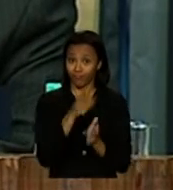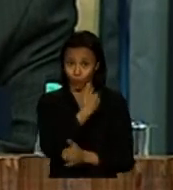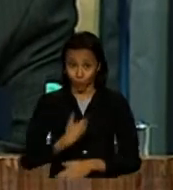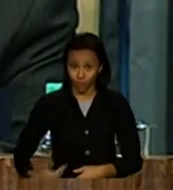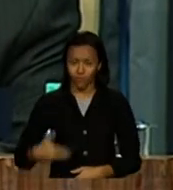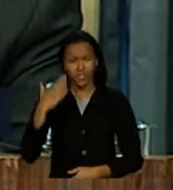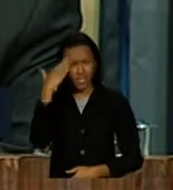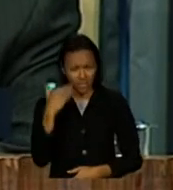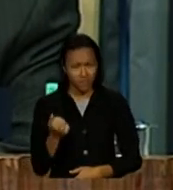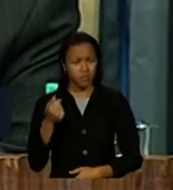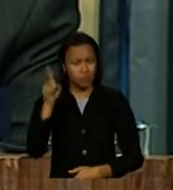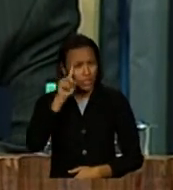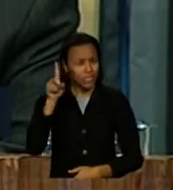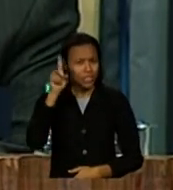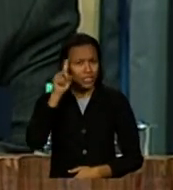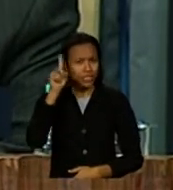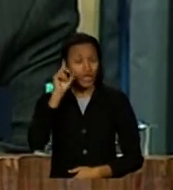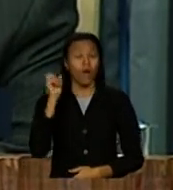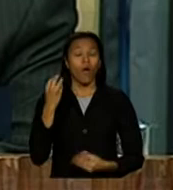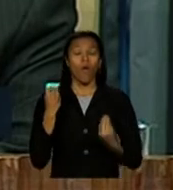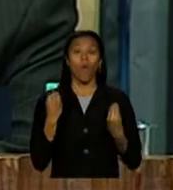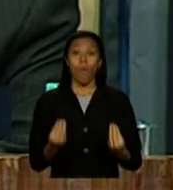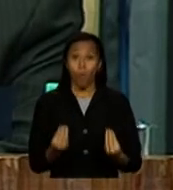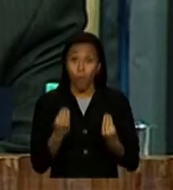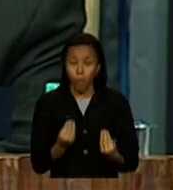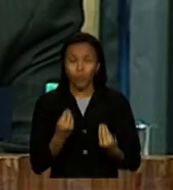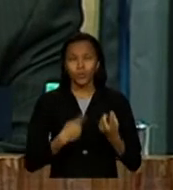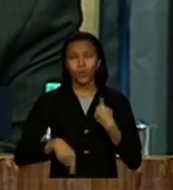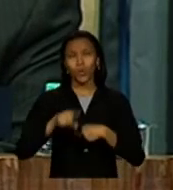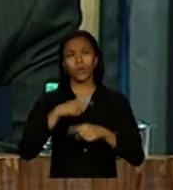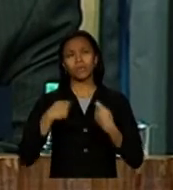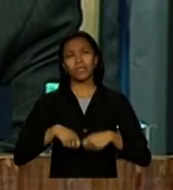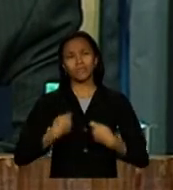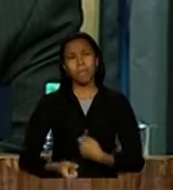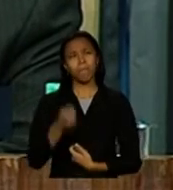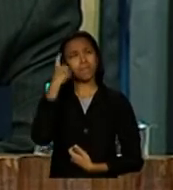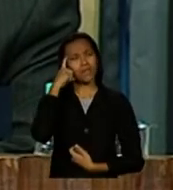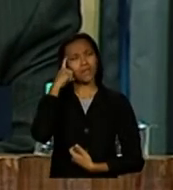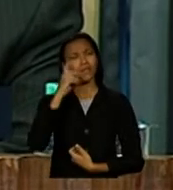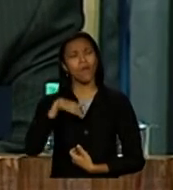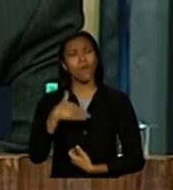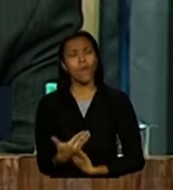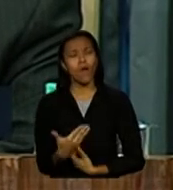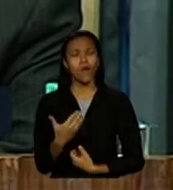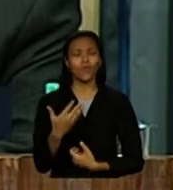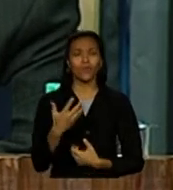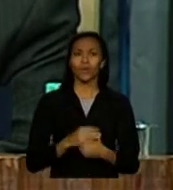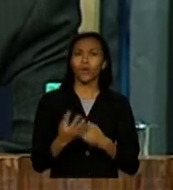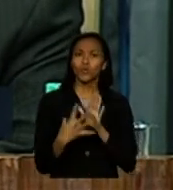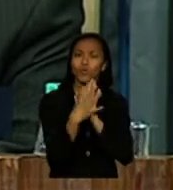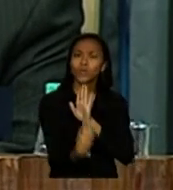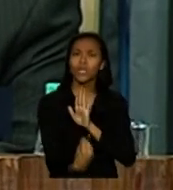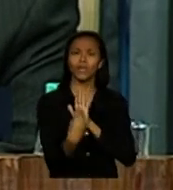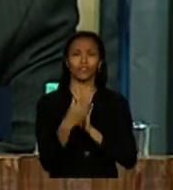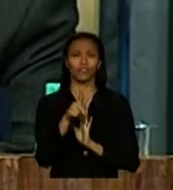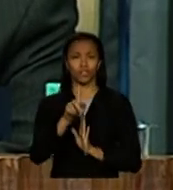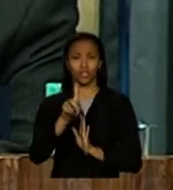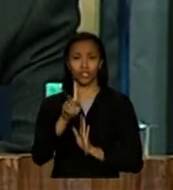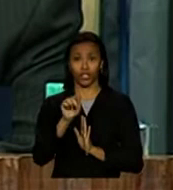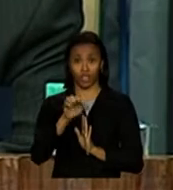a dia do Estado sabemos o quanto é necessário repensar as funções repensar as estruturas ter a coragem